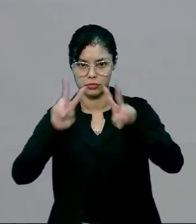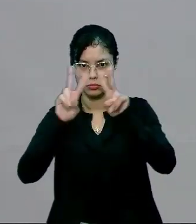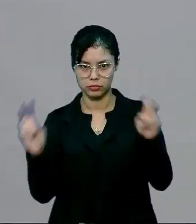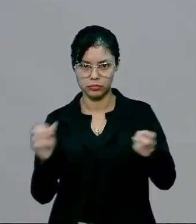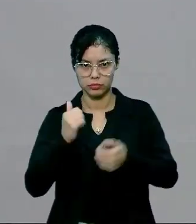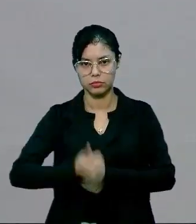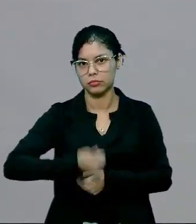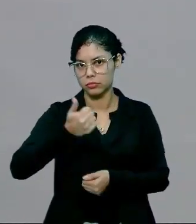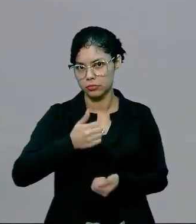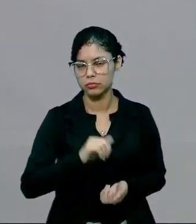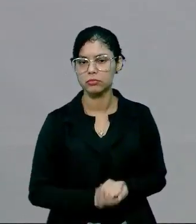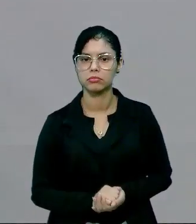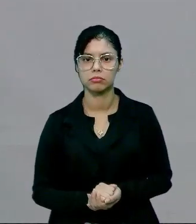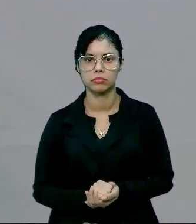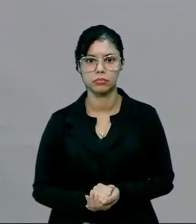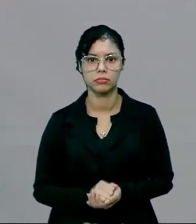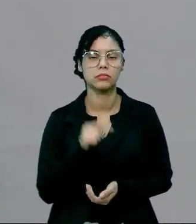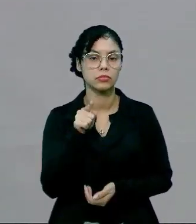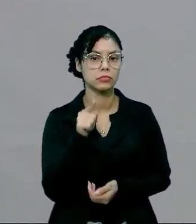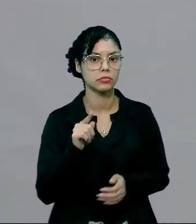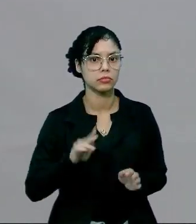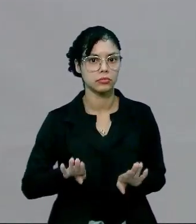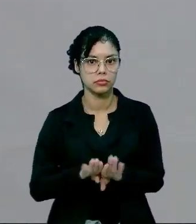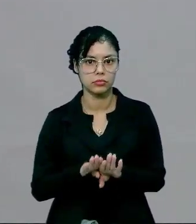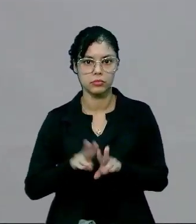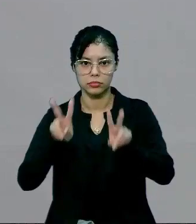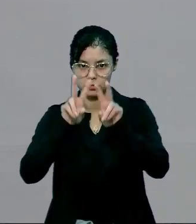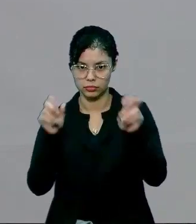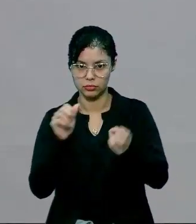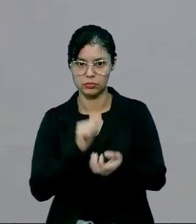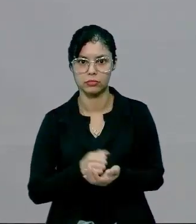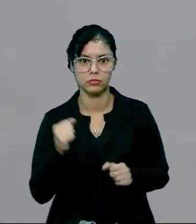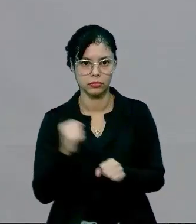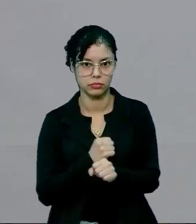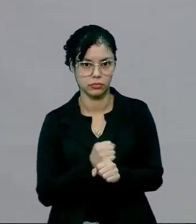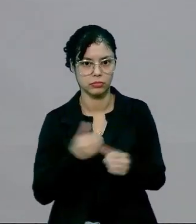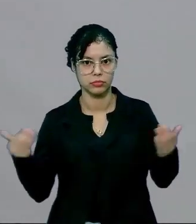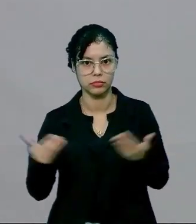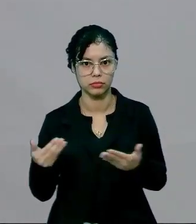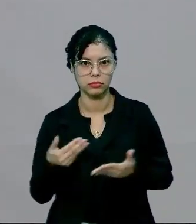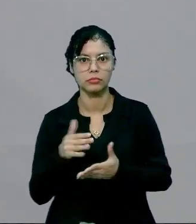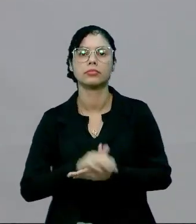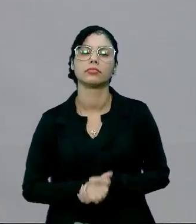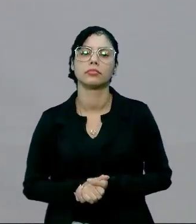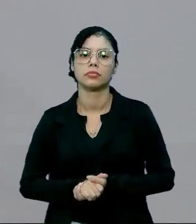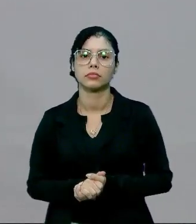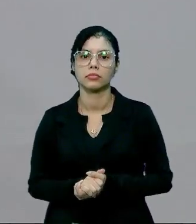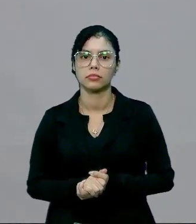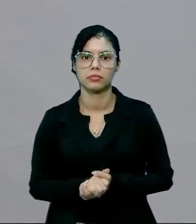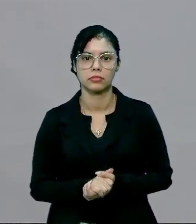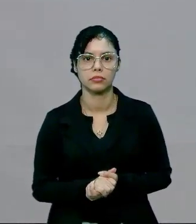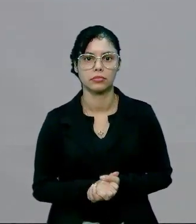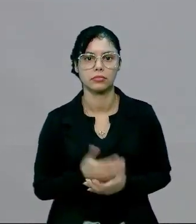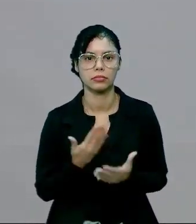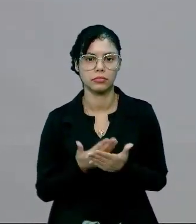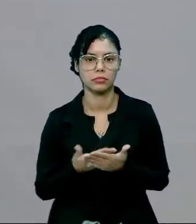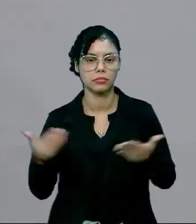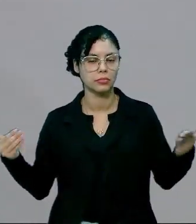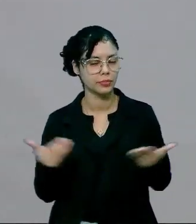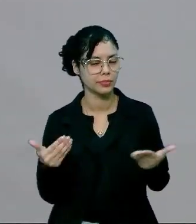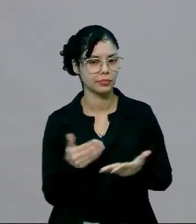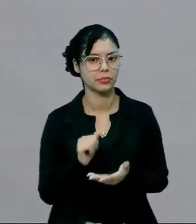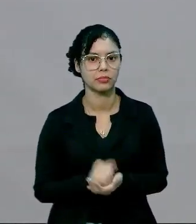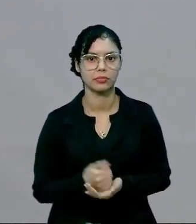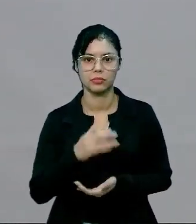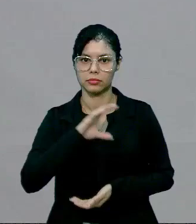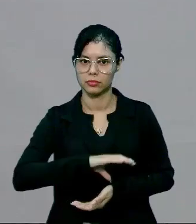temas de redação. Espero que um desses esteja no nosso tema desse ano, tá? Do Enem desse ano. E Essa foi a nossa aula, tá?